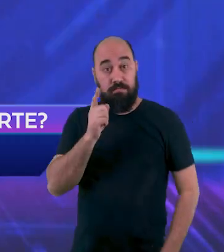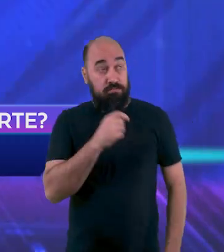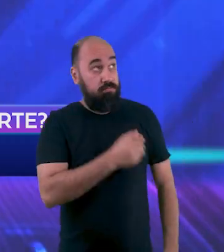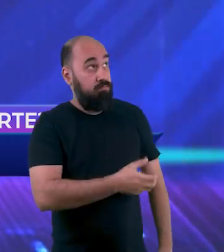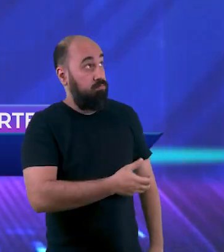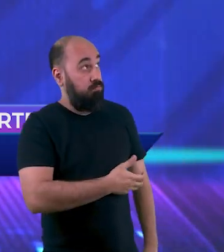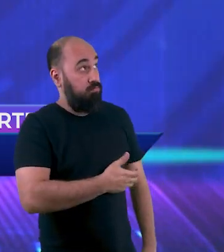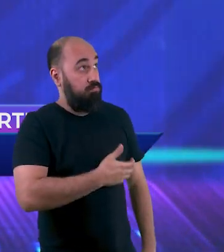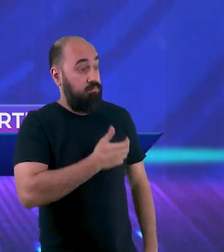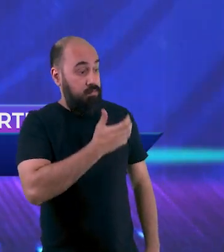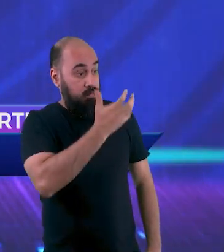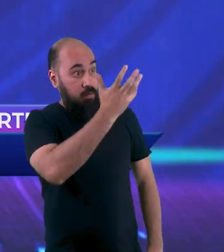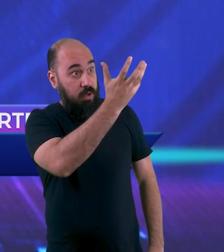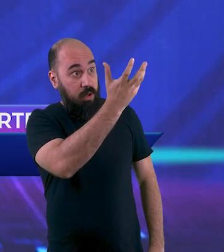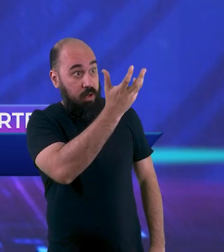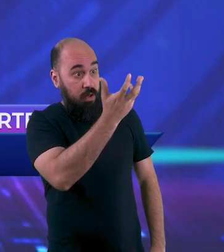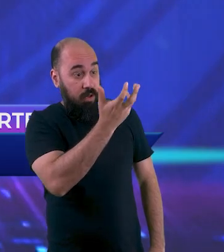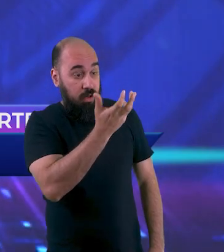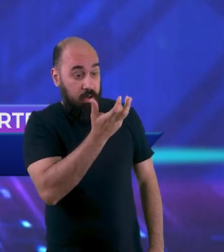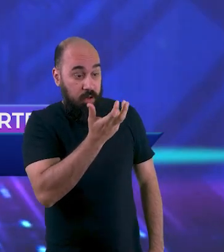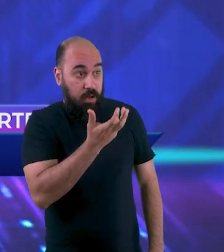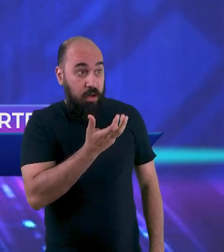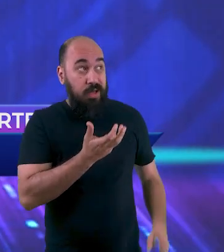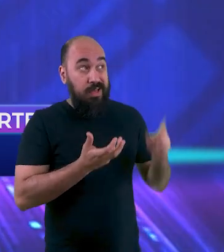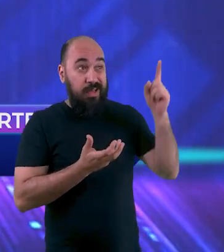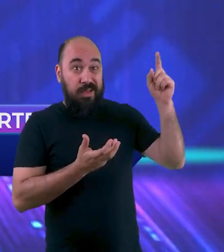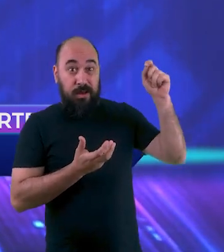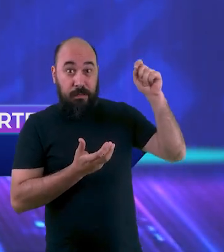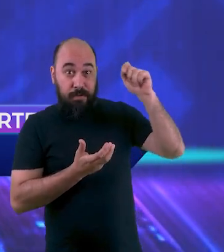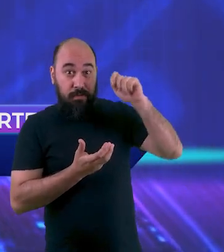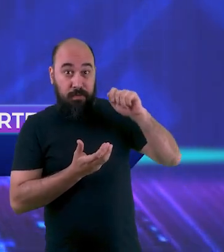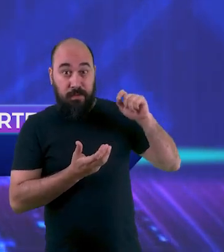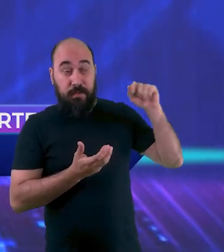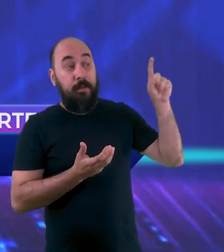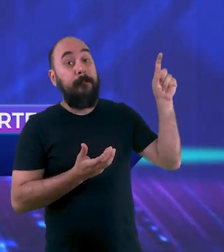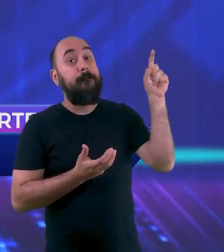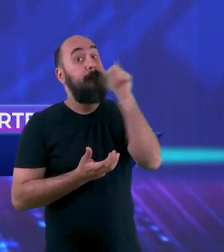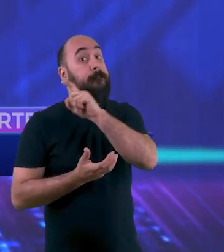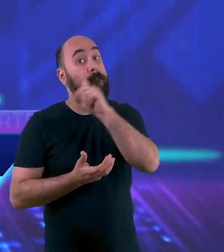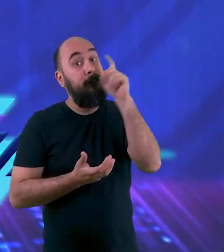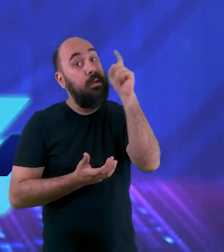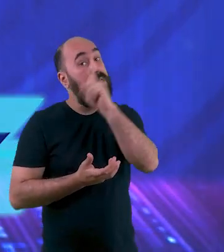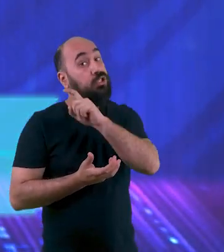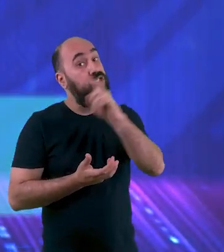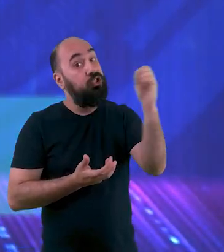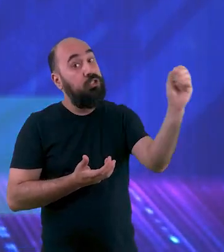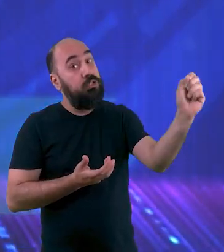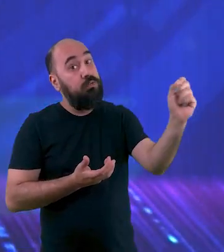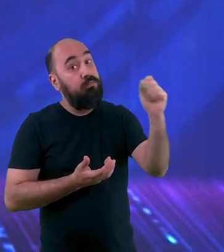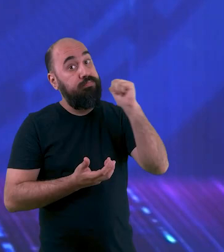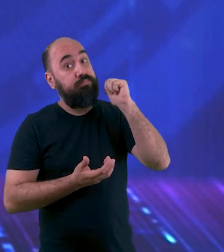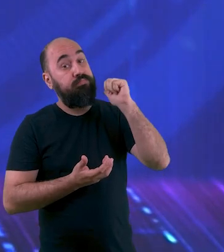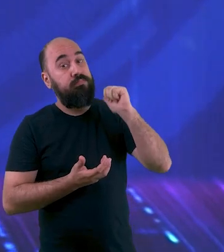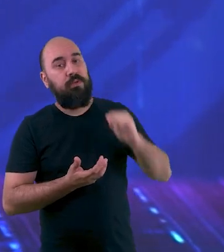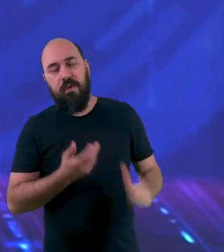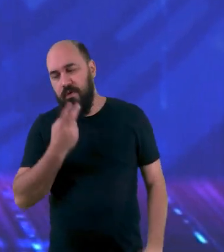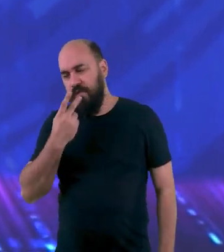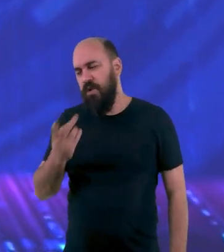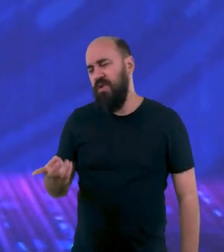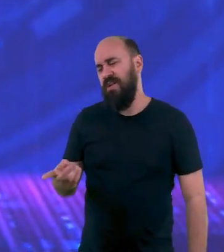Nesse processo de sedução, o diabo falou uma mentira para Eva. Ele diz